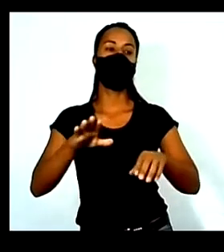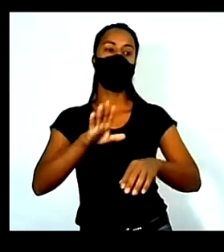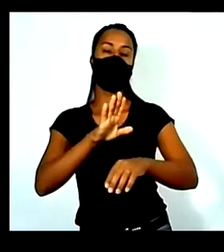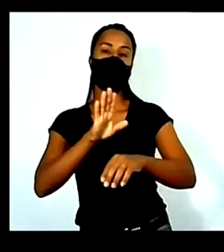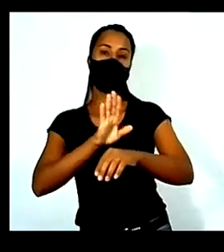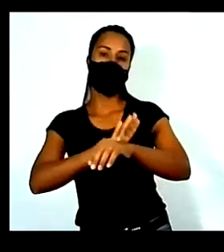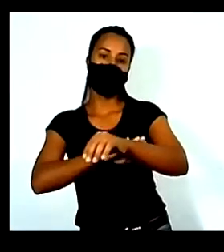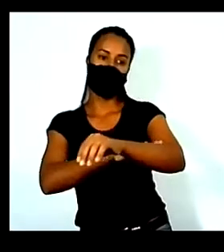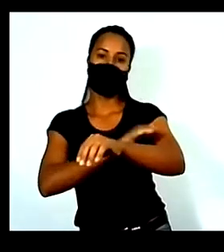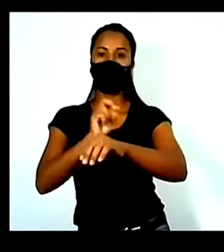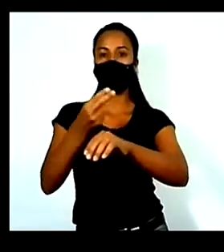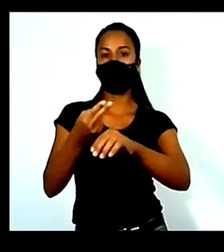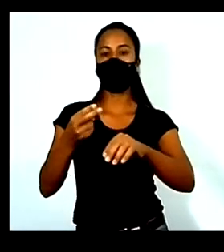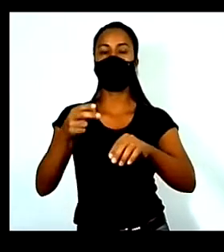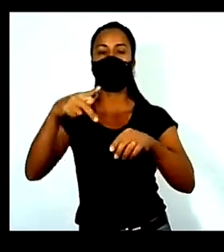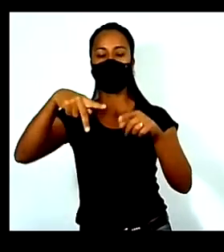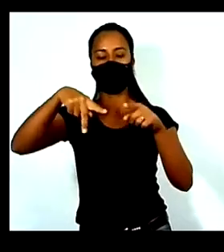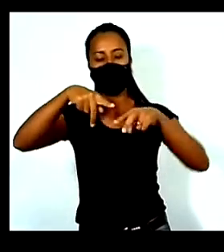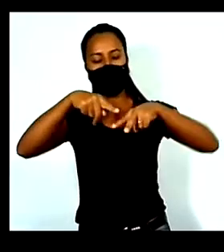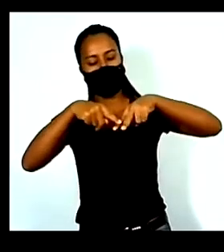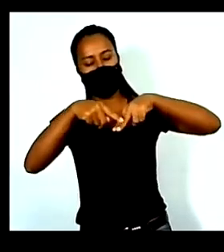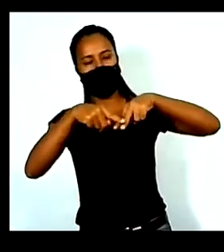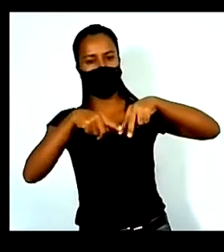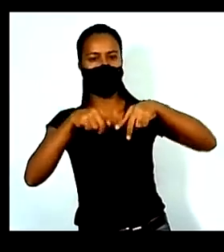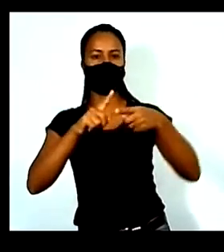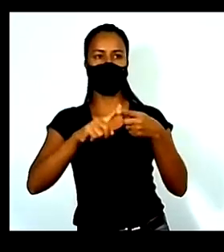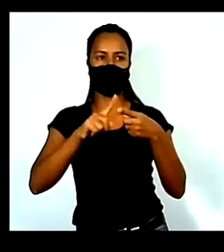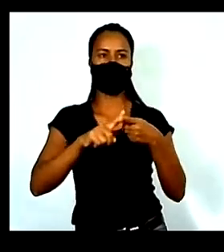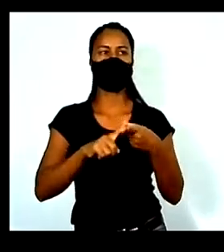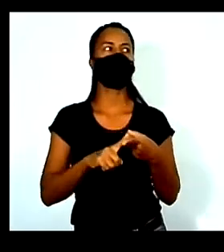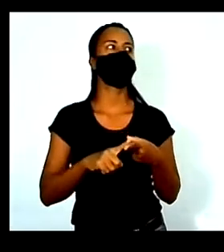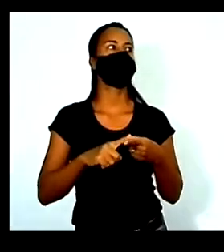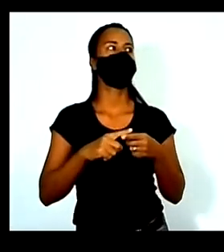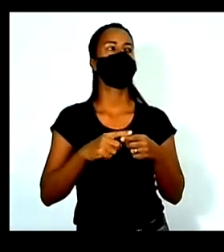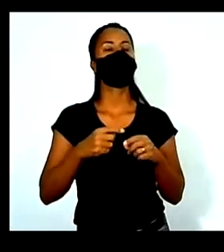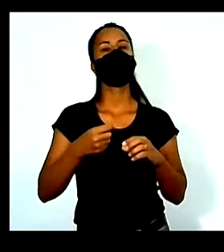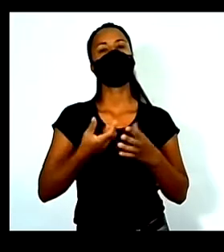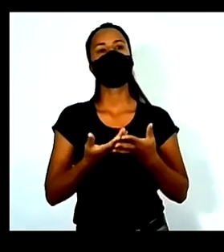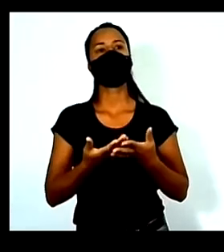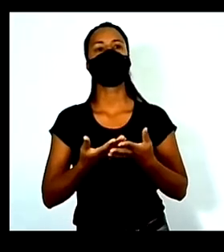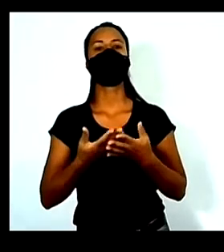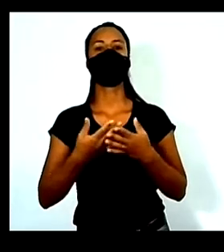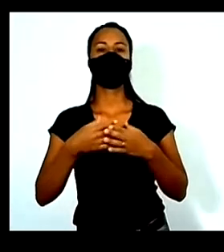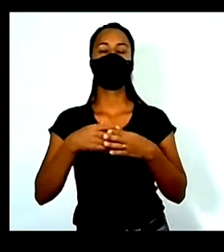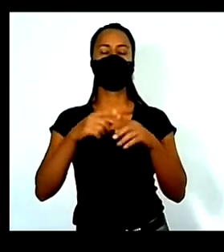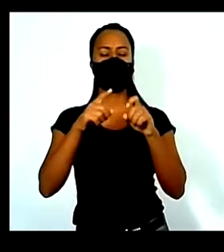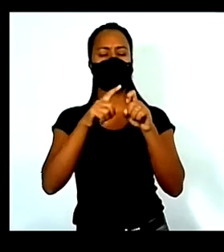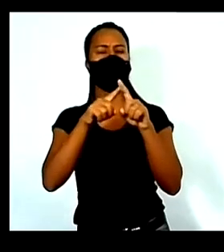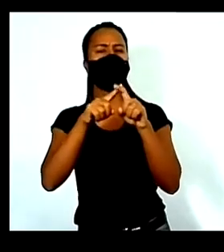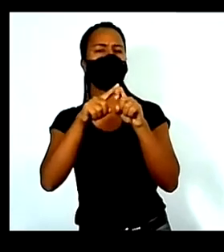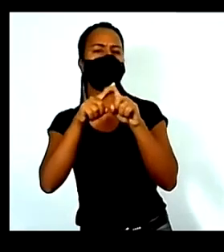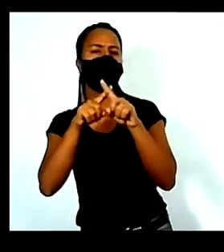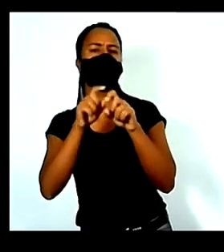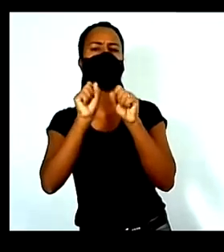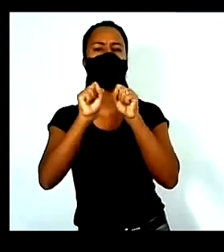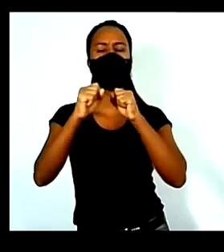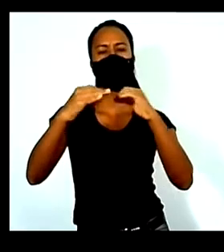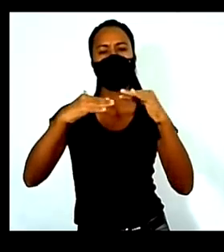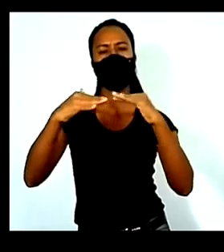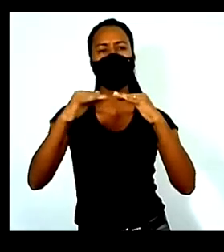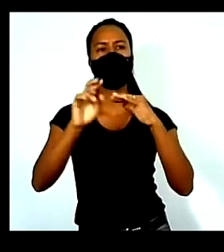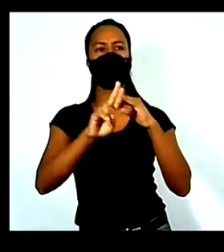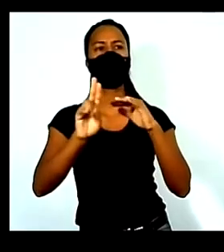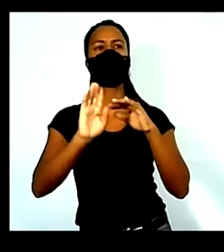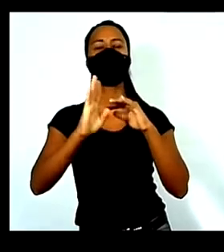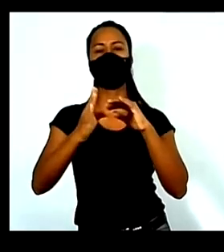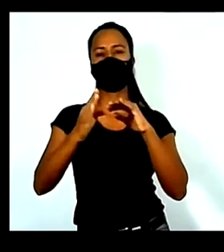movimentação pequena, então ela é classificada como semimóvel. As articulações móveis são aquelas que, como o próprio nome já diz,